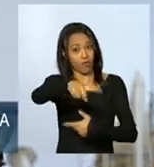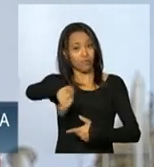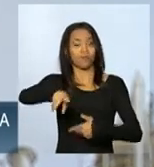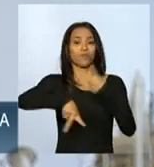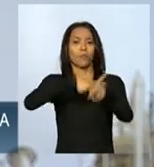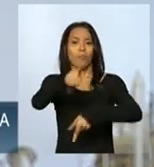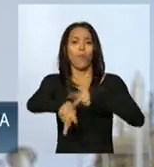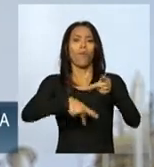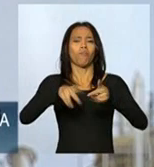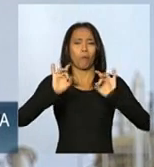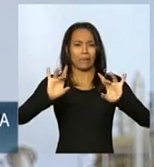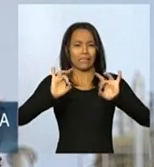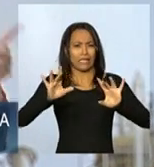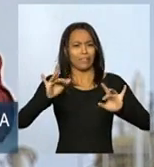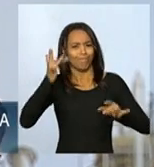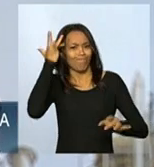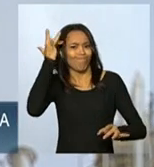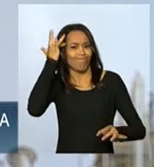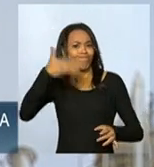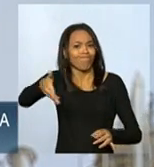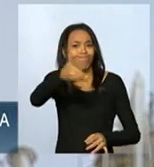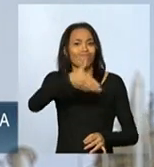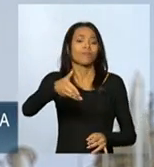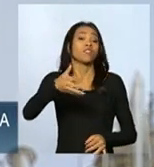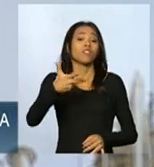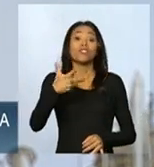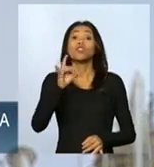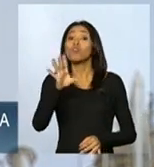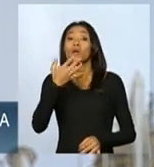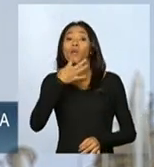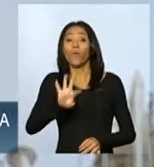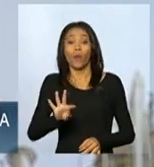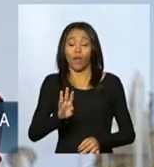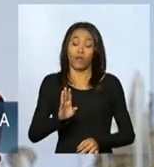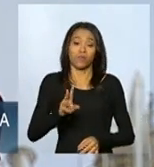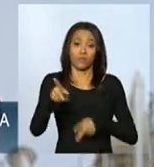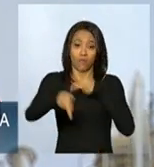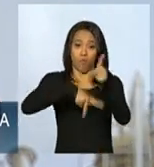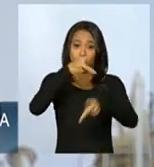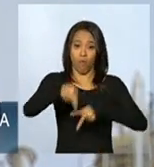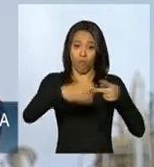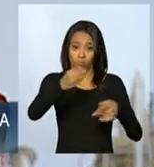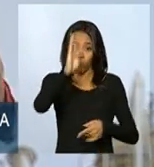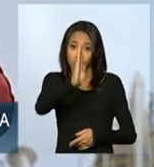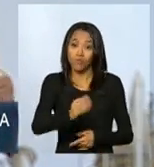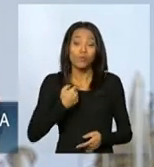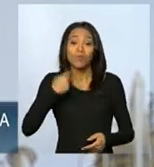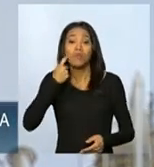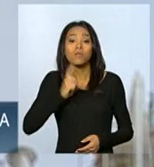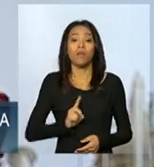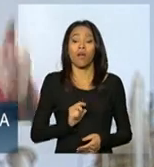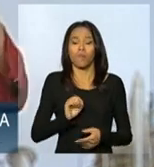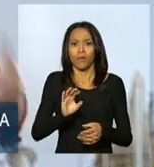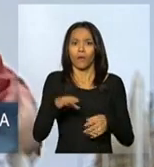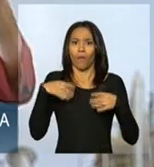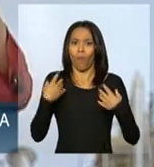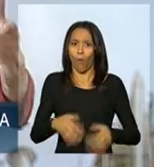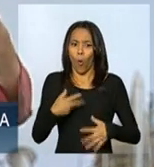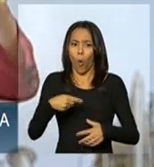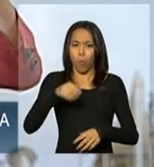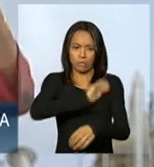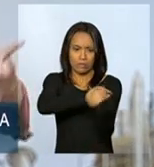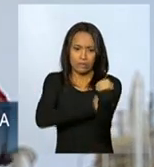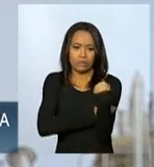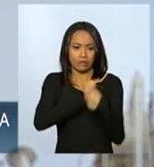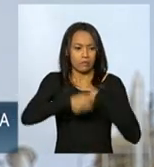a qualidade do seu povo. Só quem não conhece o povo brasileiro não sabe o quanto que ele é trabalhador